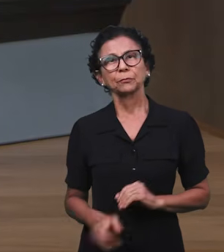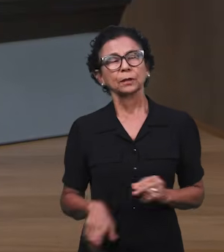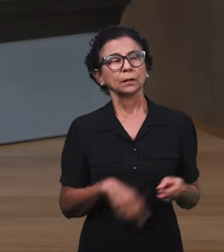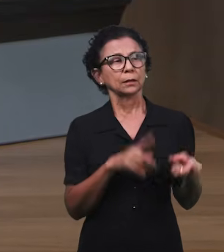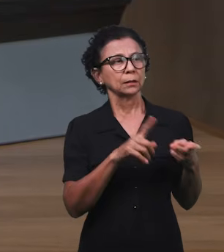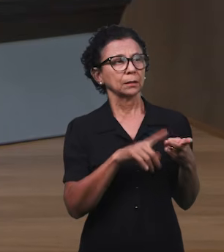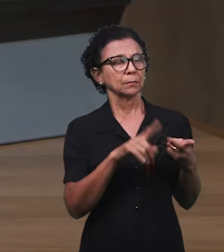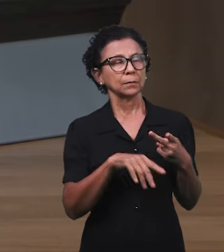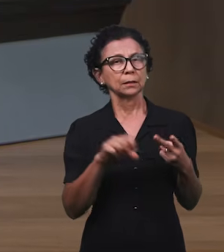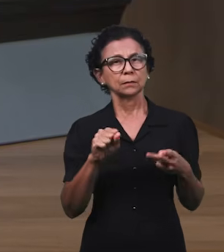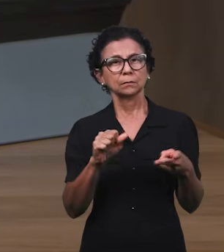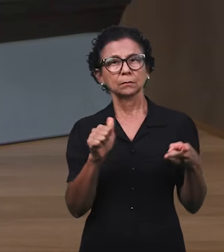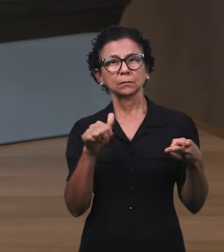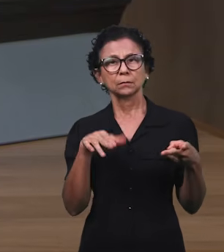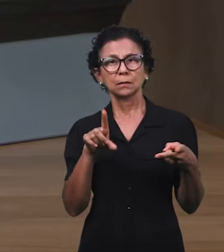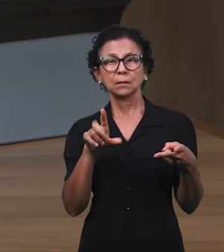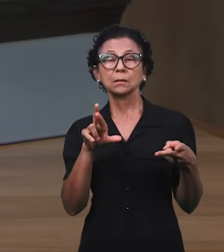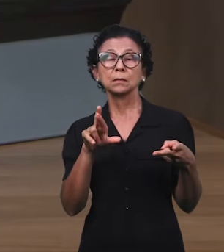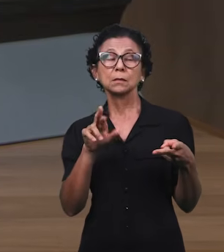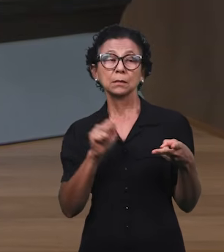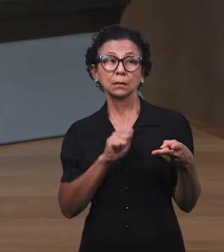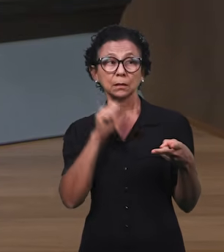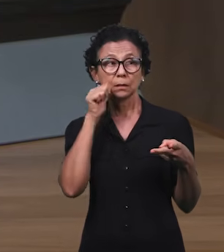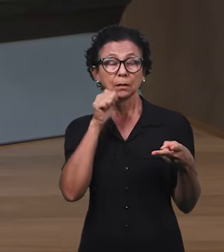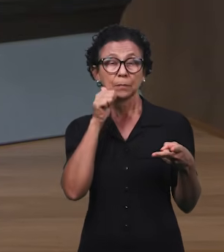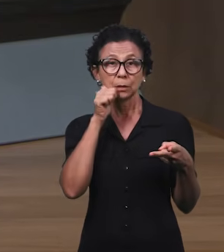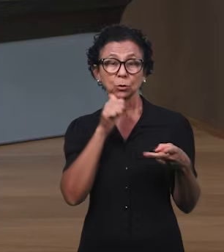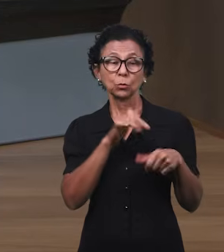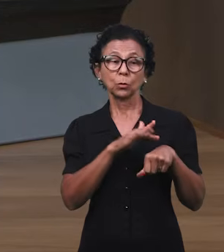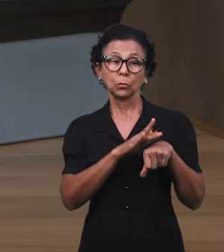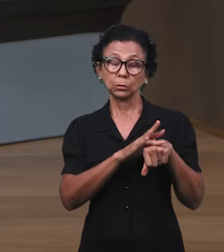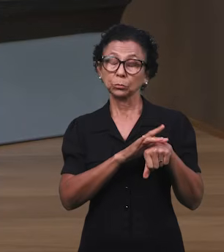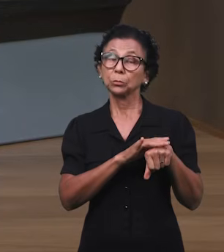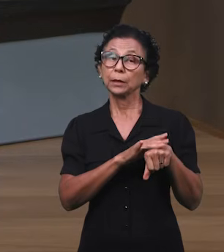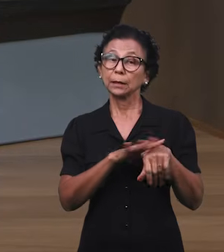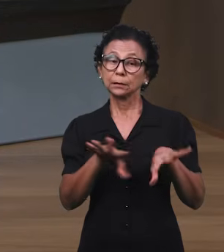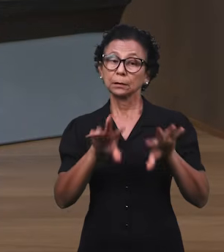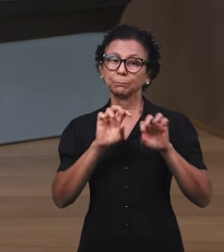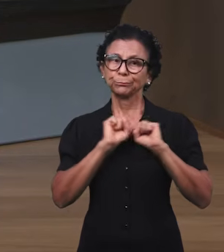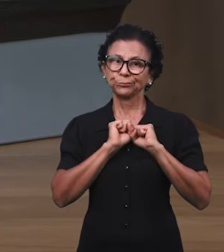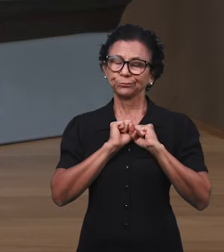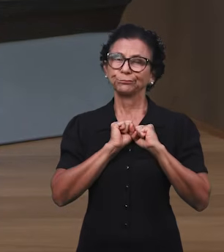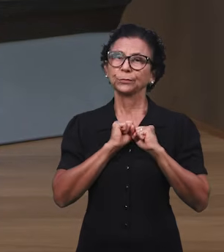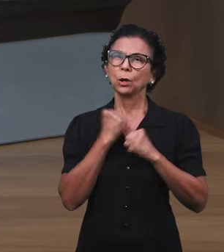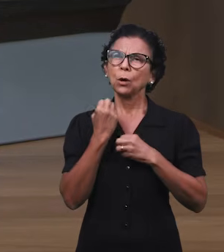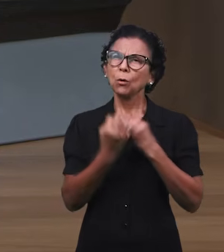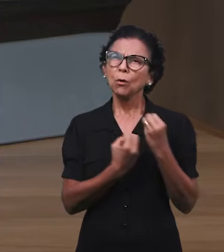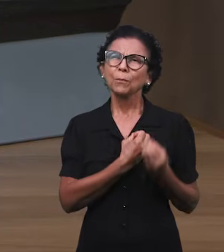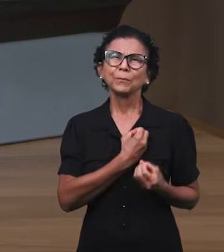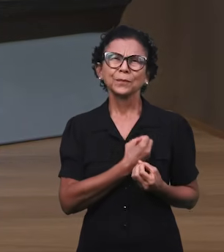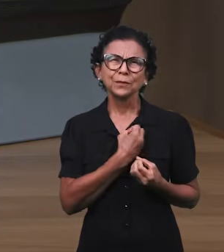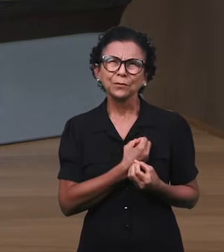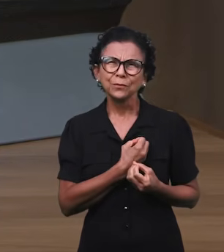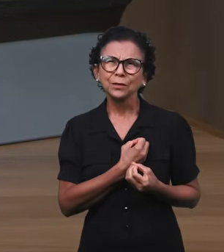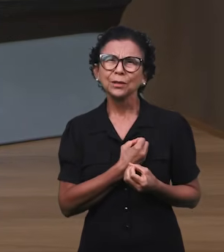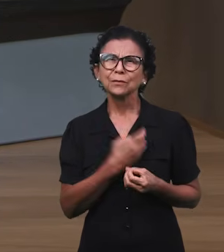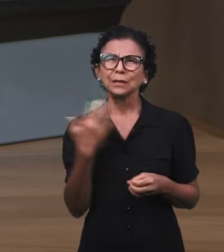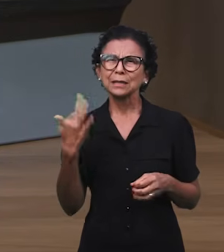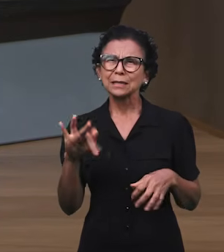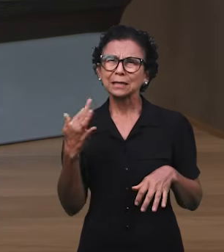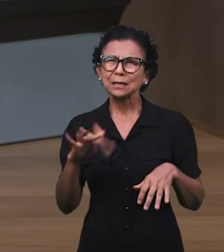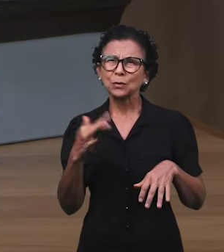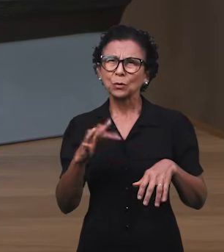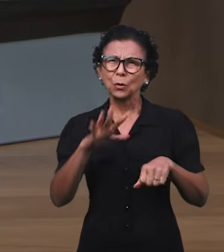topou vir aqui para mostrar o que é viver, né, com uma doença que é uma dor crônica, né,